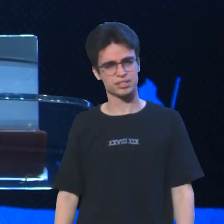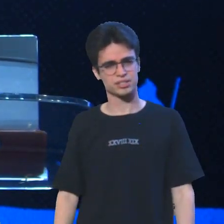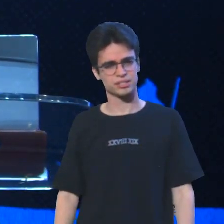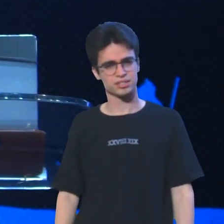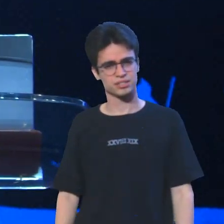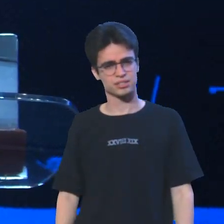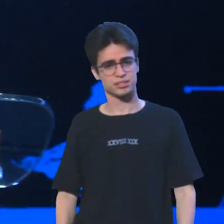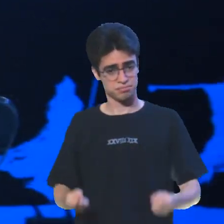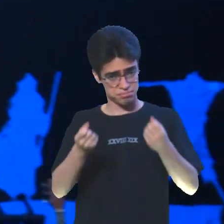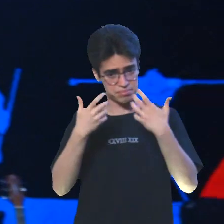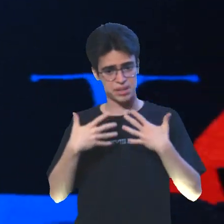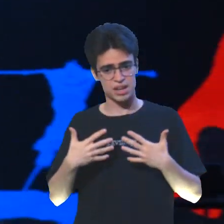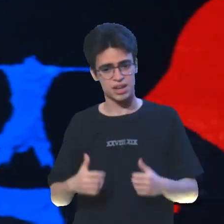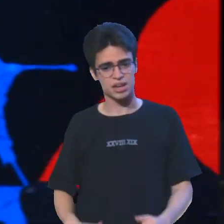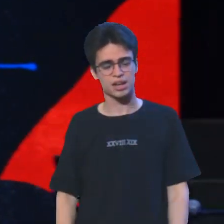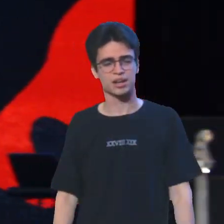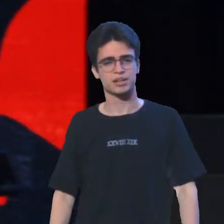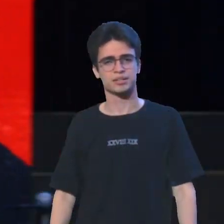Fala para mim.